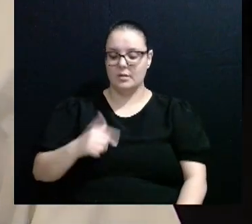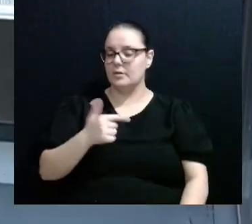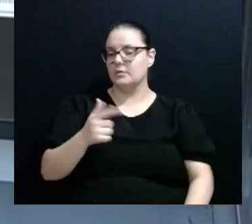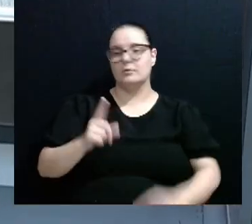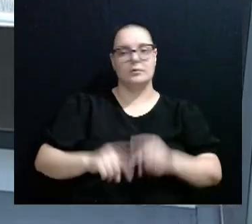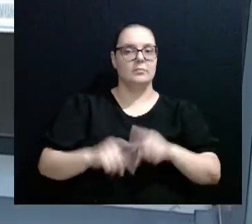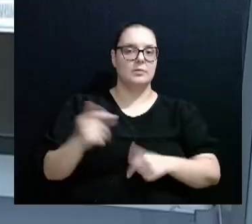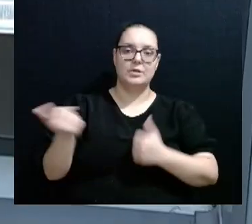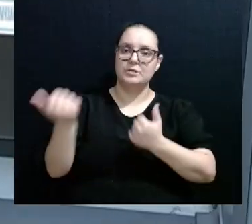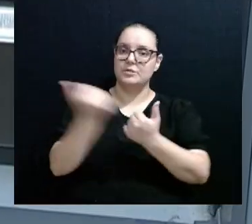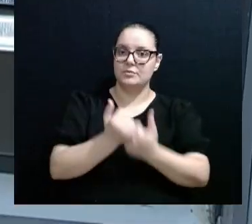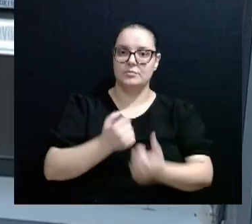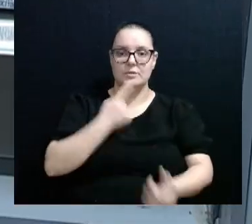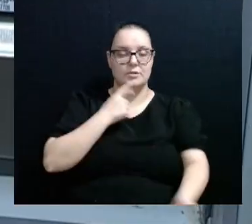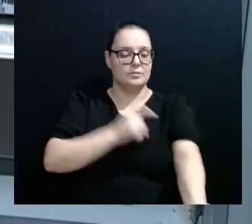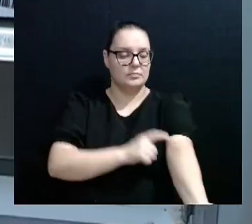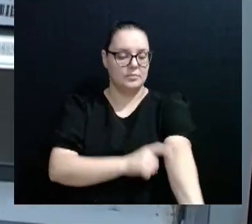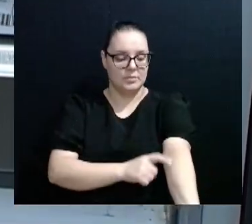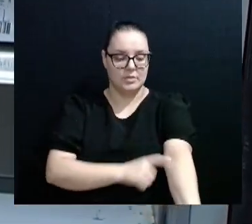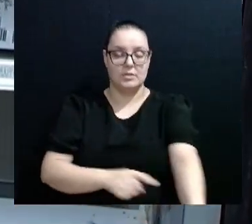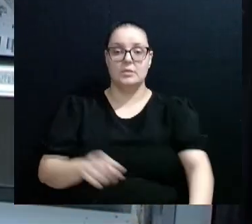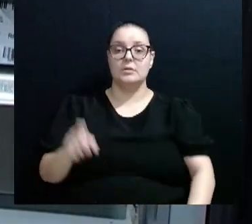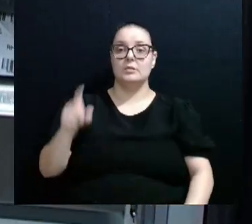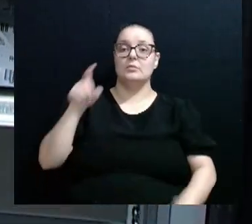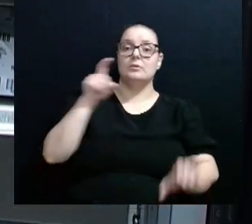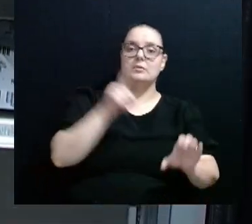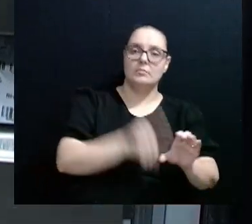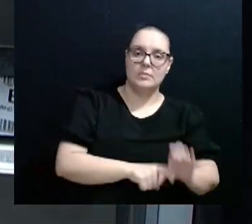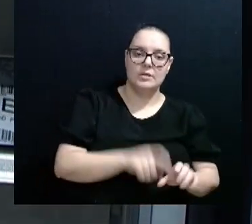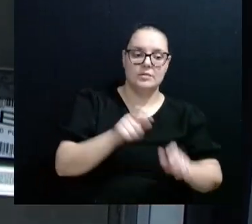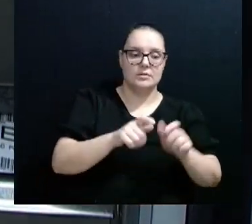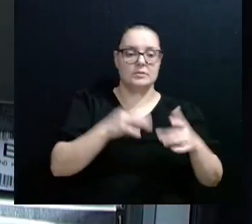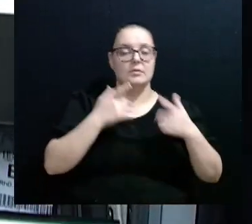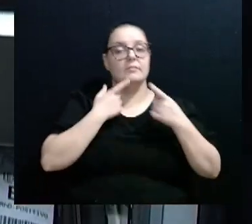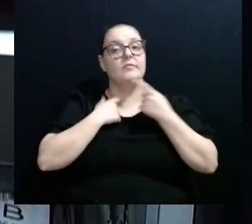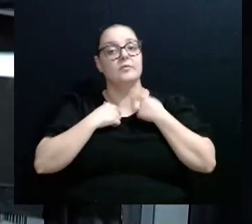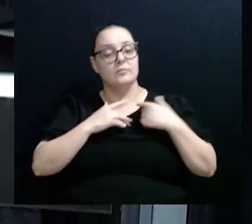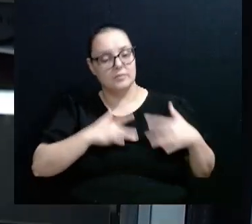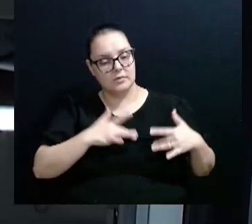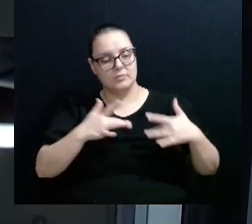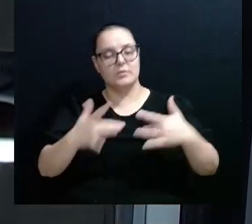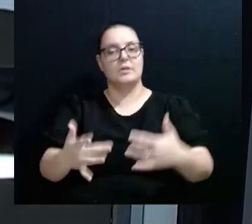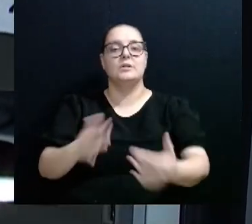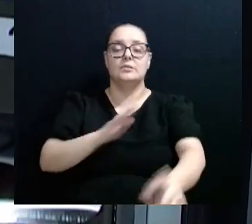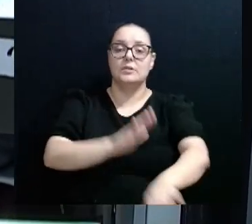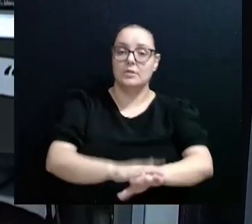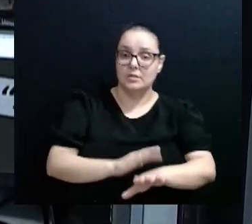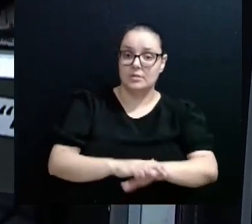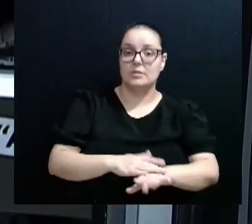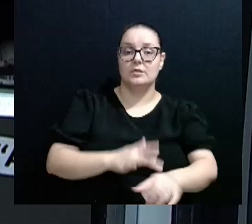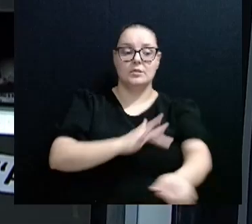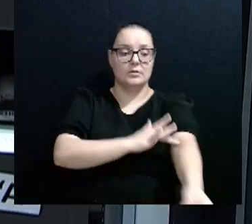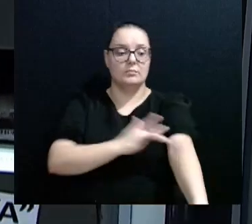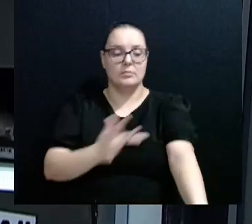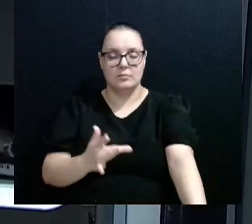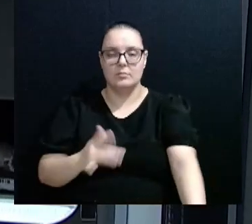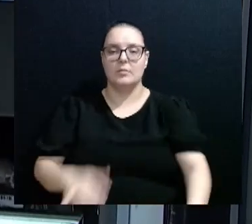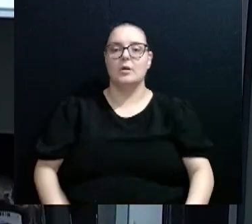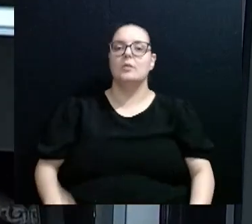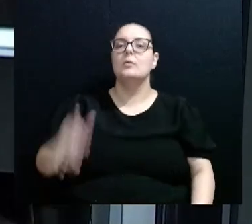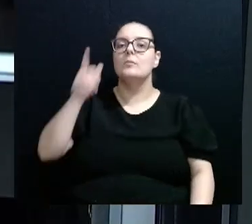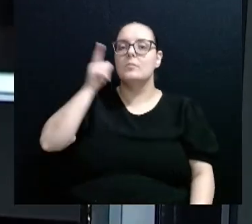depende desse altruísmo, dessa ação voluntária, né, e altruísta, para conseguir manter